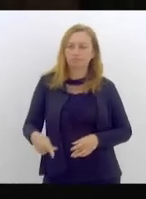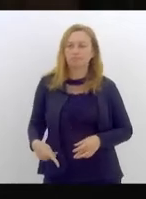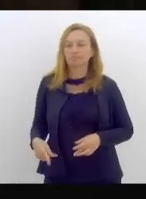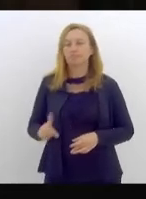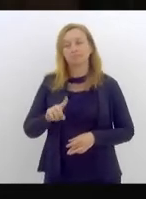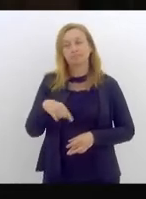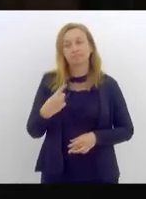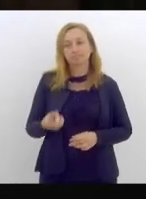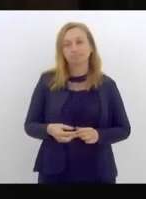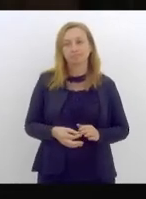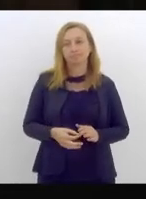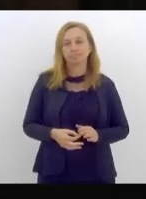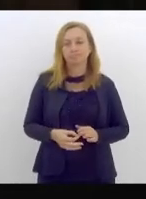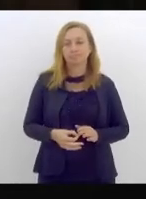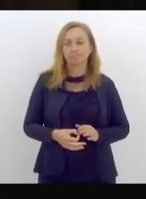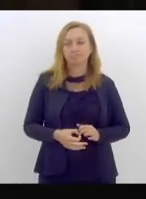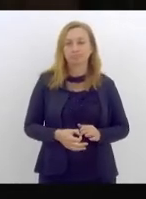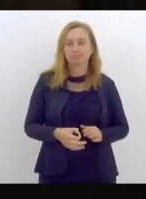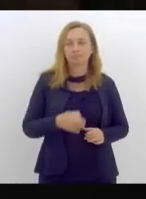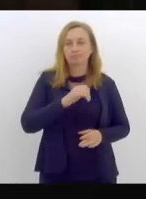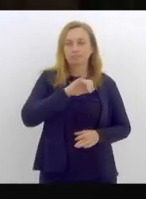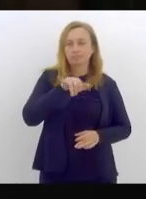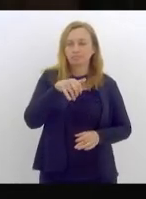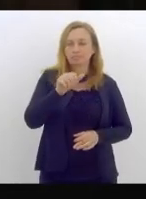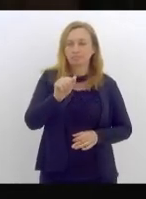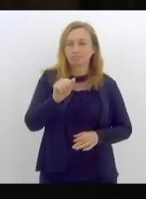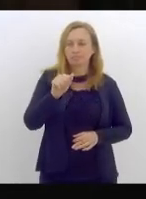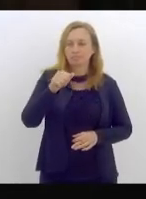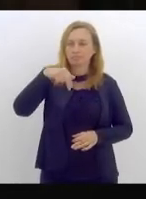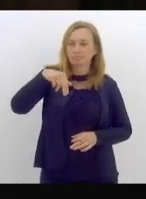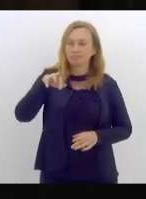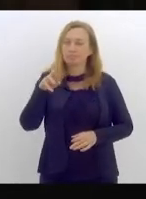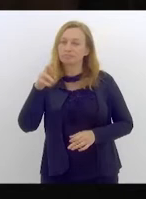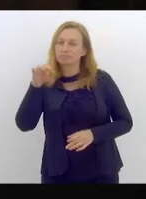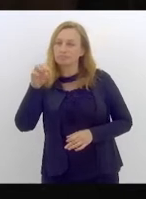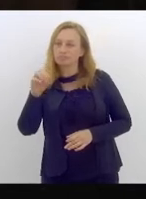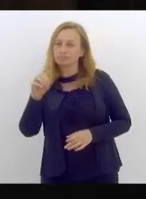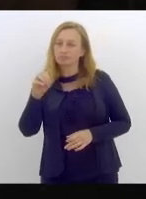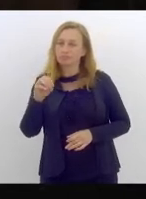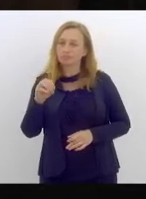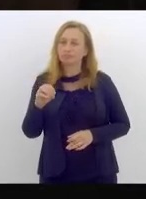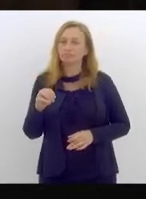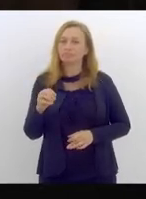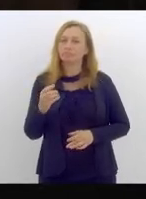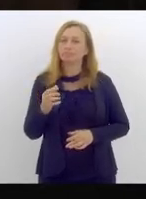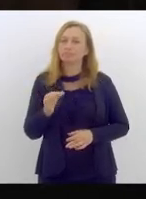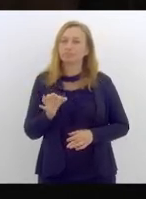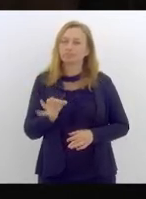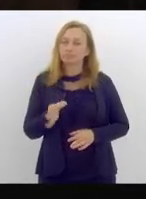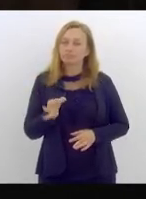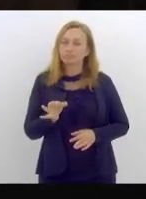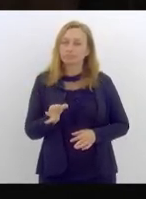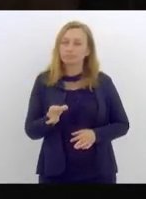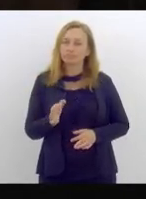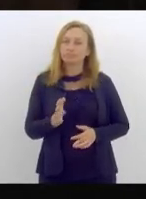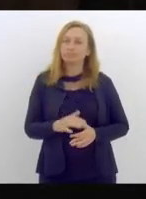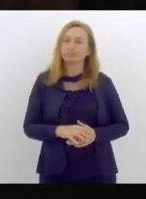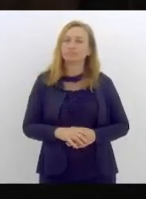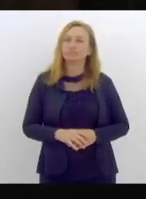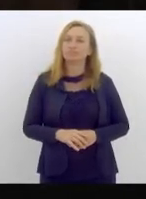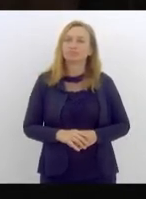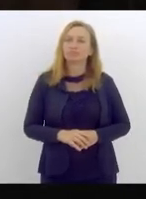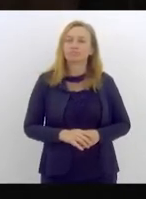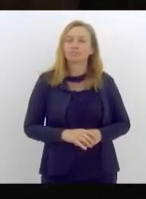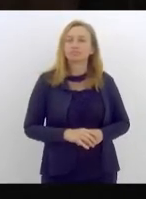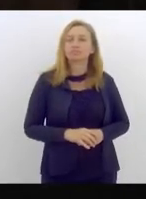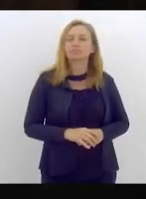depois o Jânio Quadros confirmou e ratificou uma condição que tinha